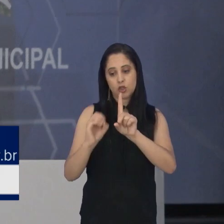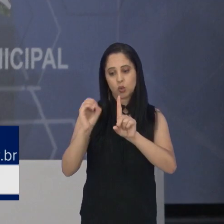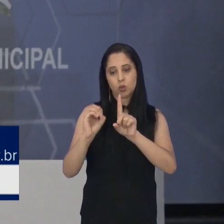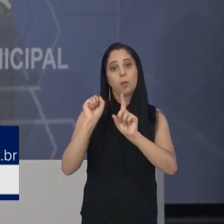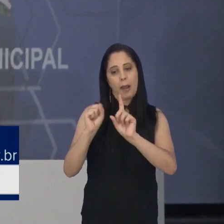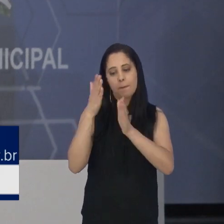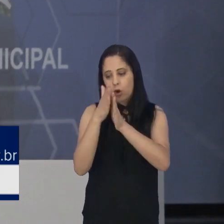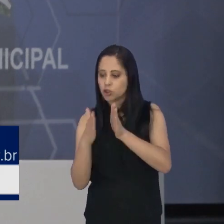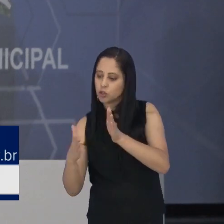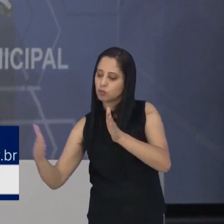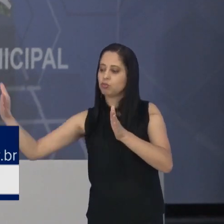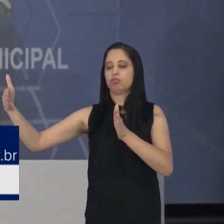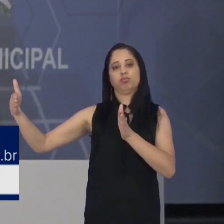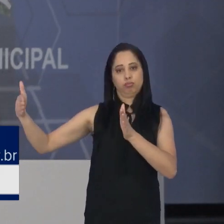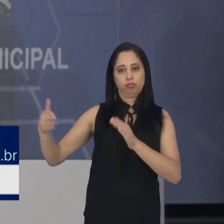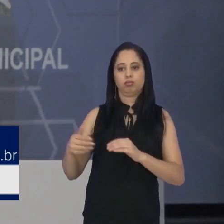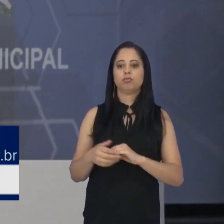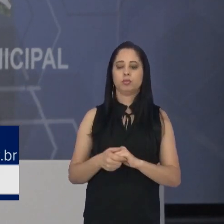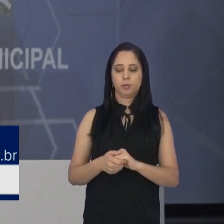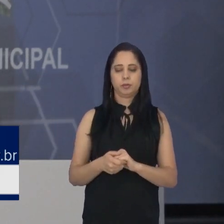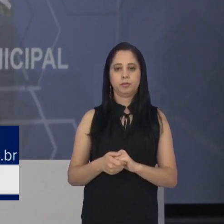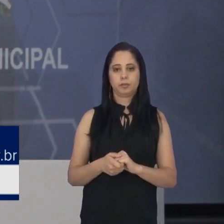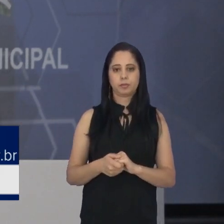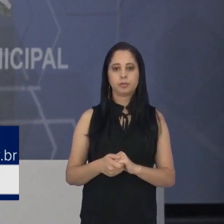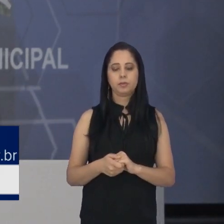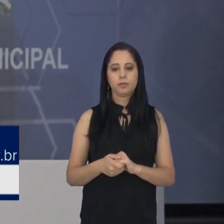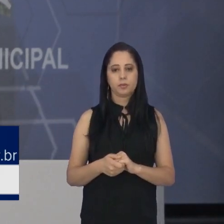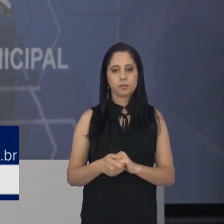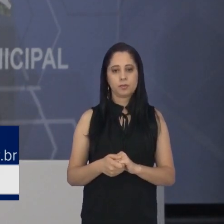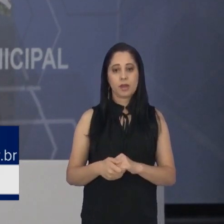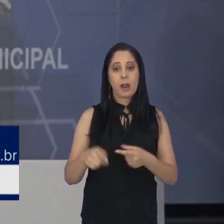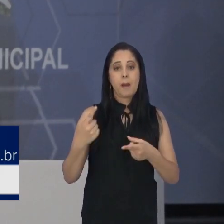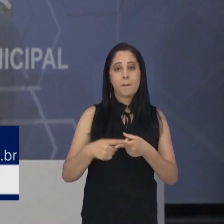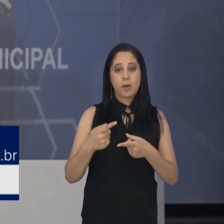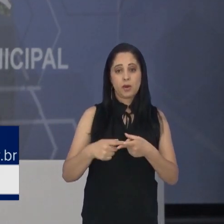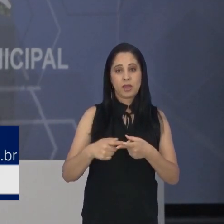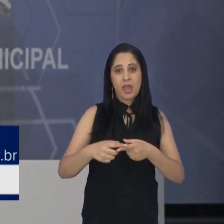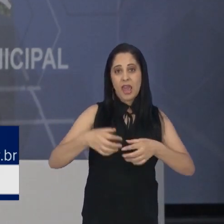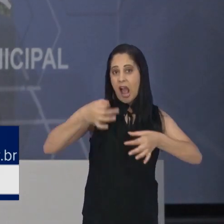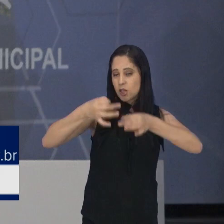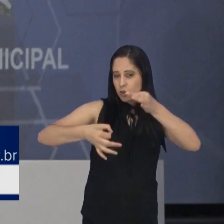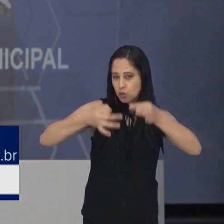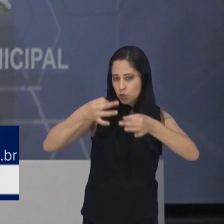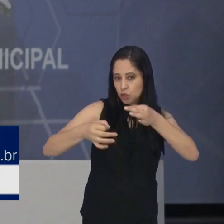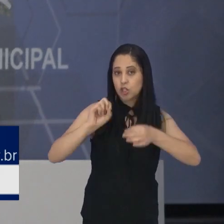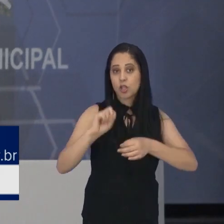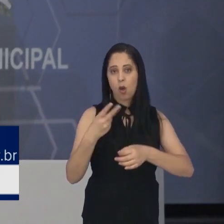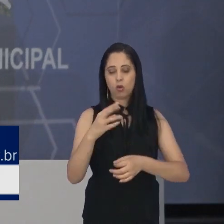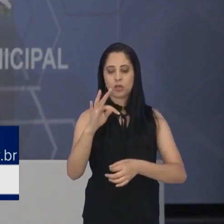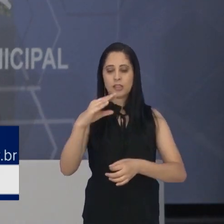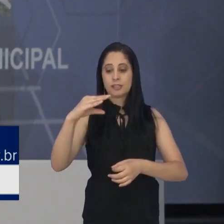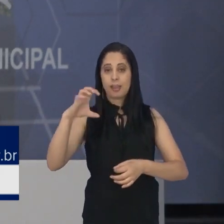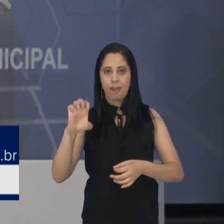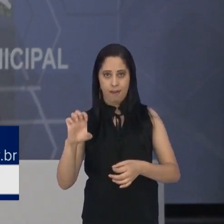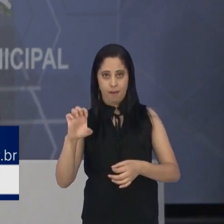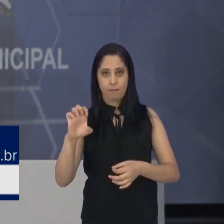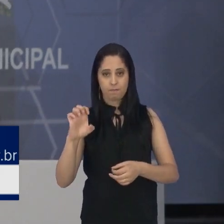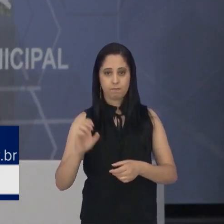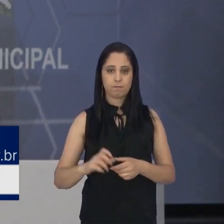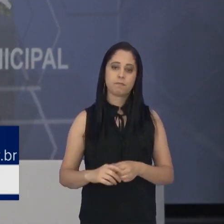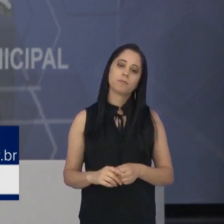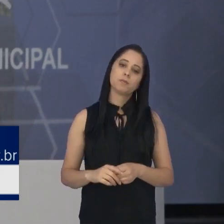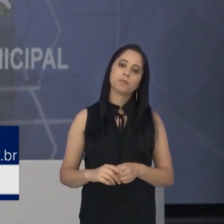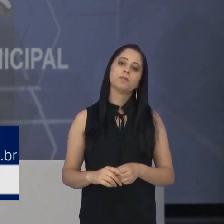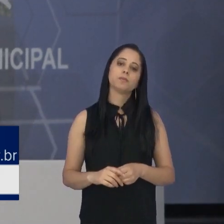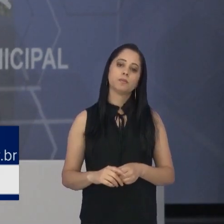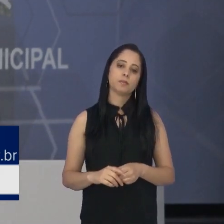processo de concessão ainda não tivesse sido concluída devido a decisões do Judiciário ou do Tribunal de Contas do Estado,